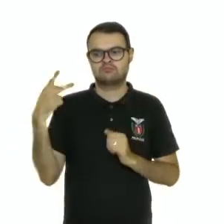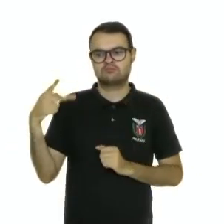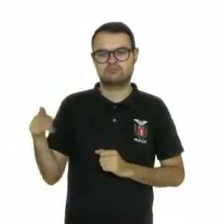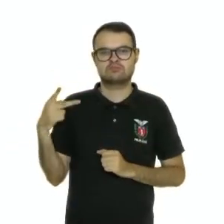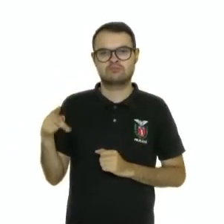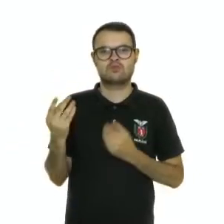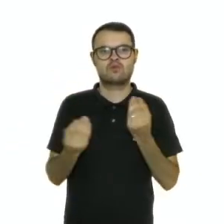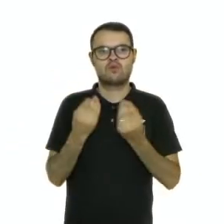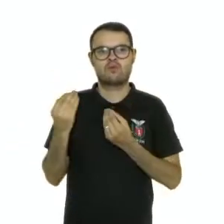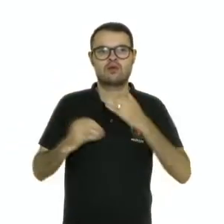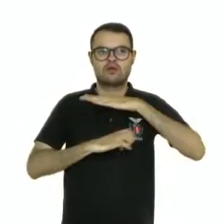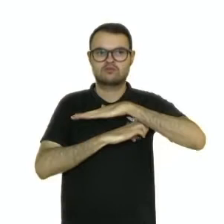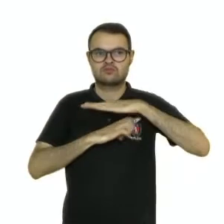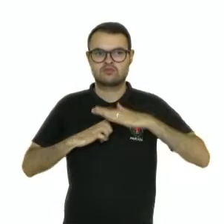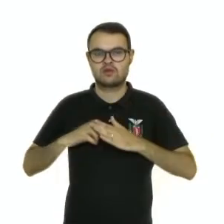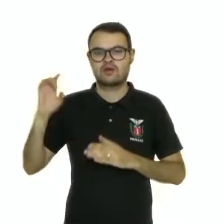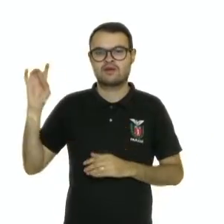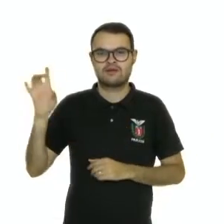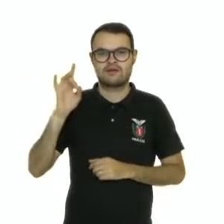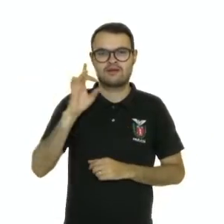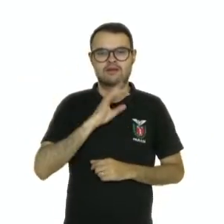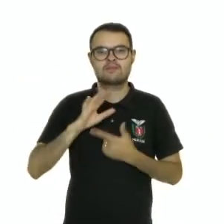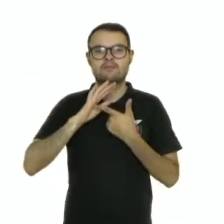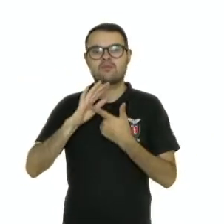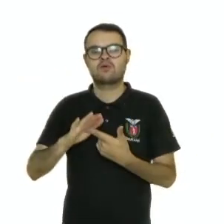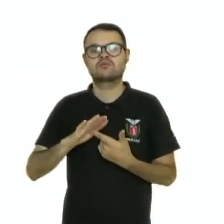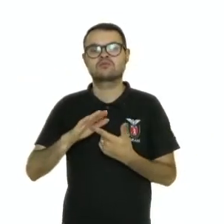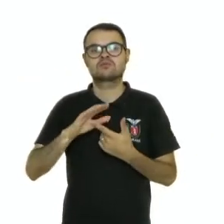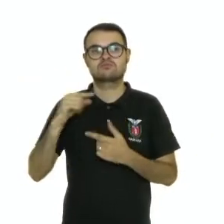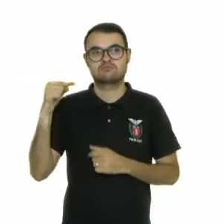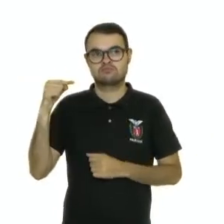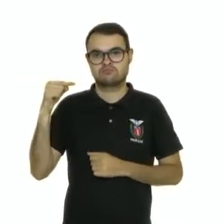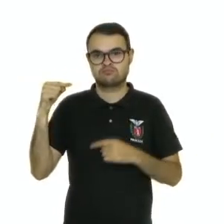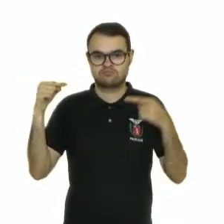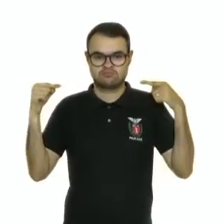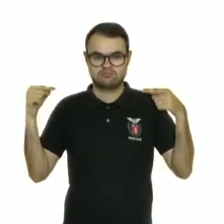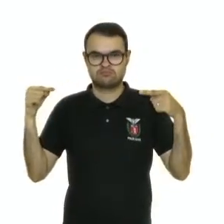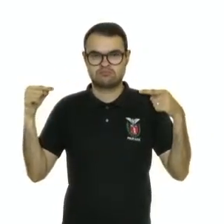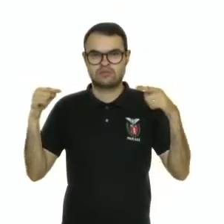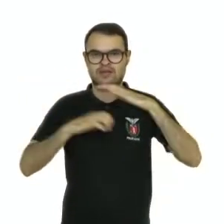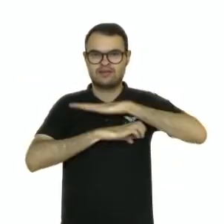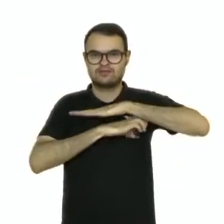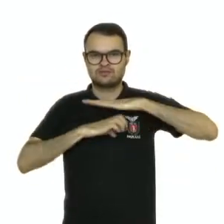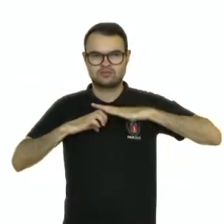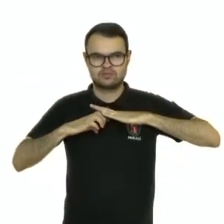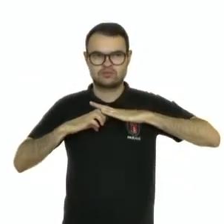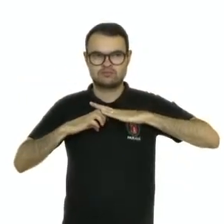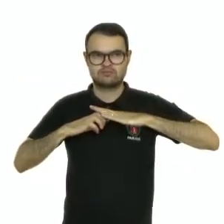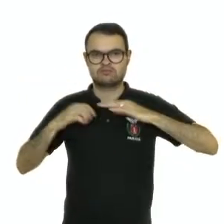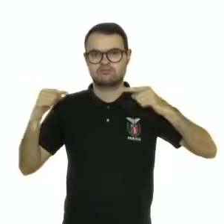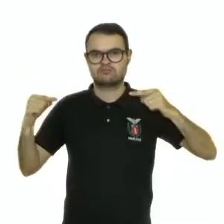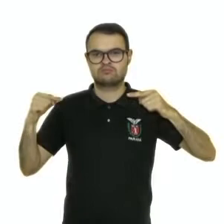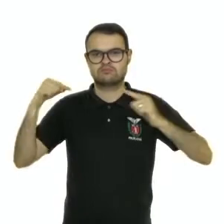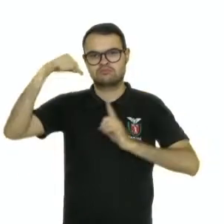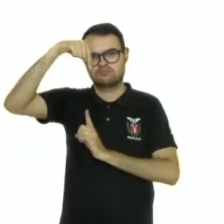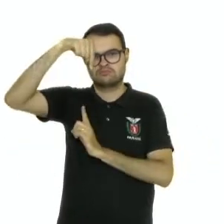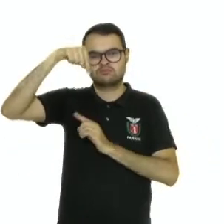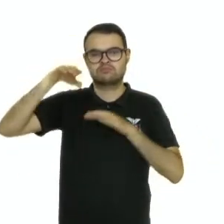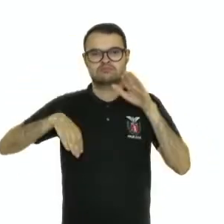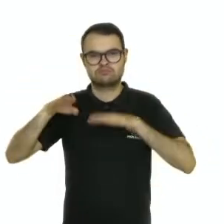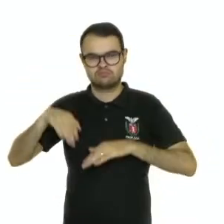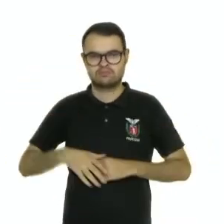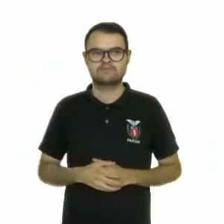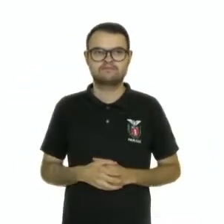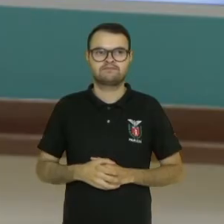Na fórmula estrutural, cada par de elétron é representado por um traço. Ligação dupla ou tripla serão 2 e 3 traços,